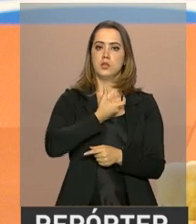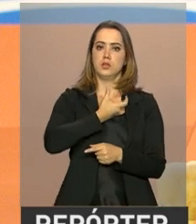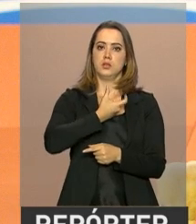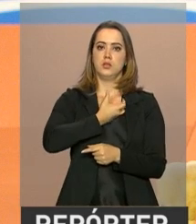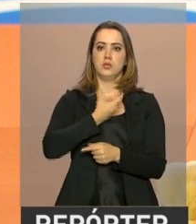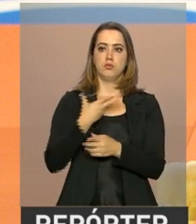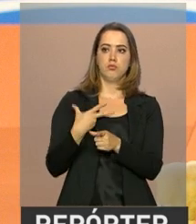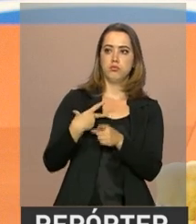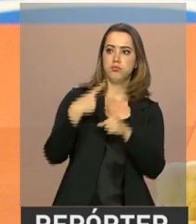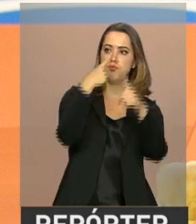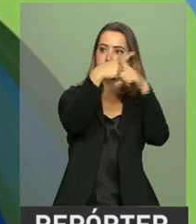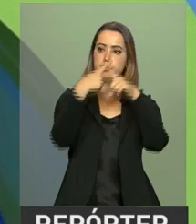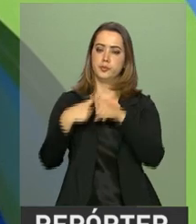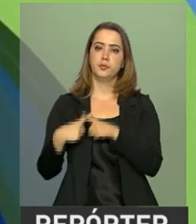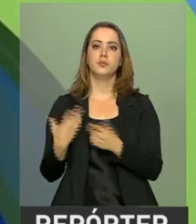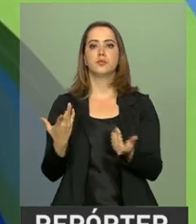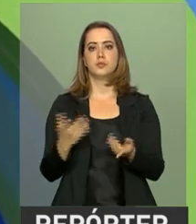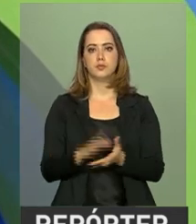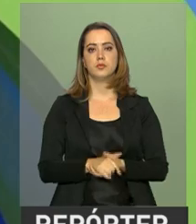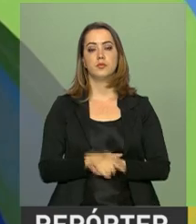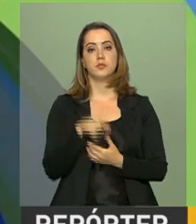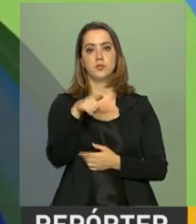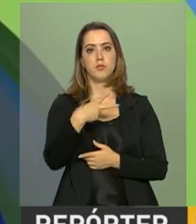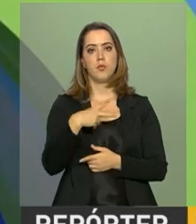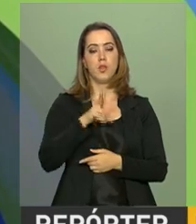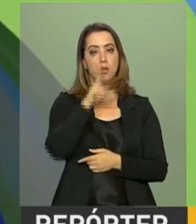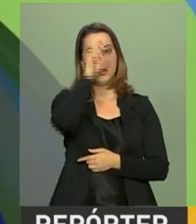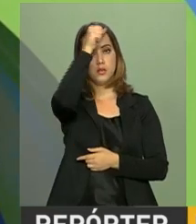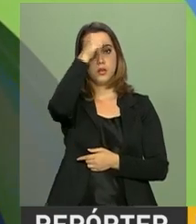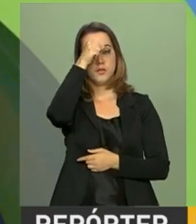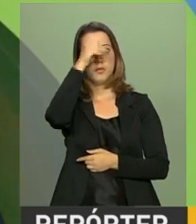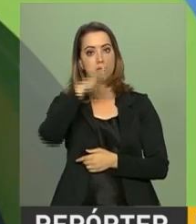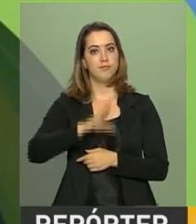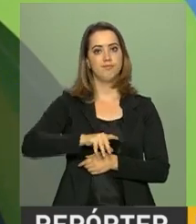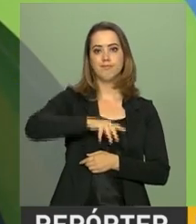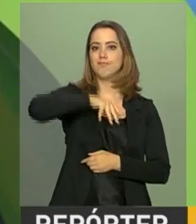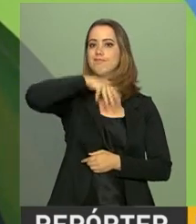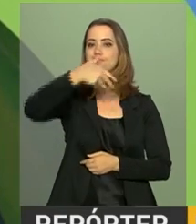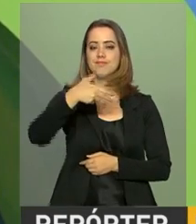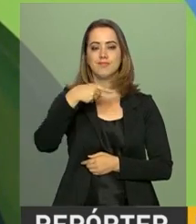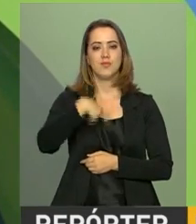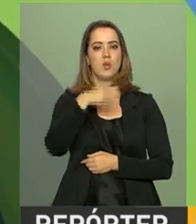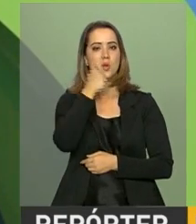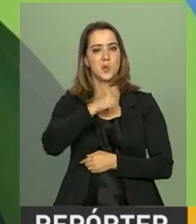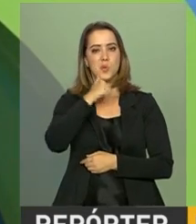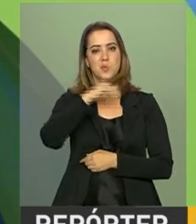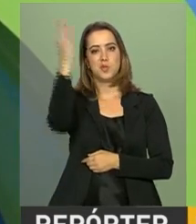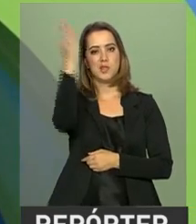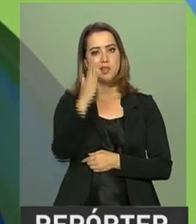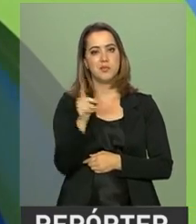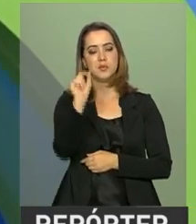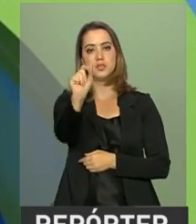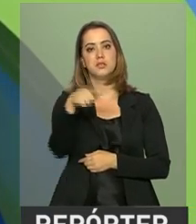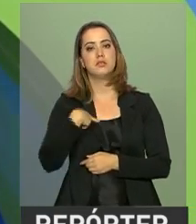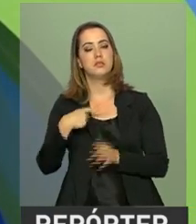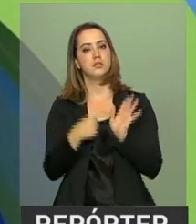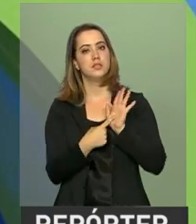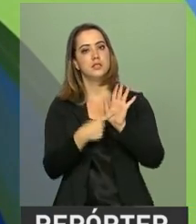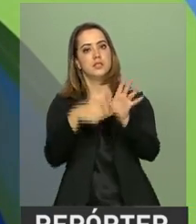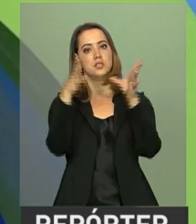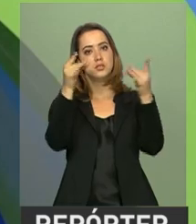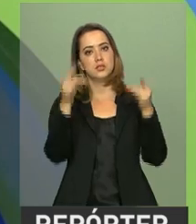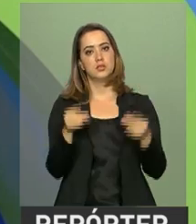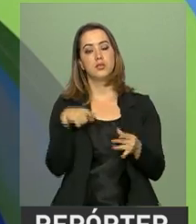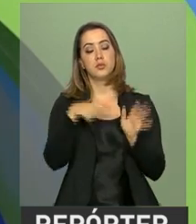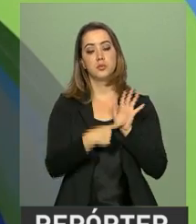Paralimpíadas 2016. E a força e a superação da mulher brasileira foram destaques aqui na Casa Brasil, um espaço destinado